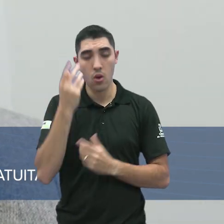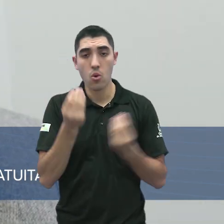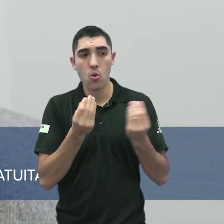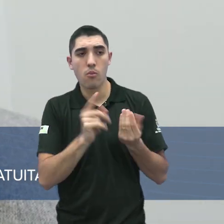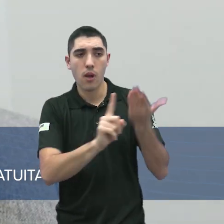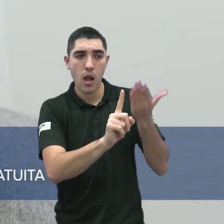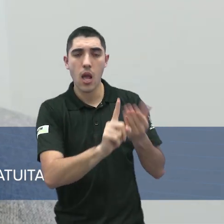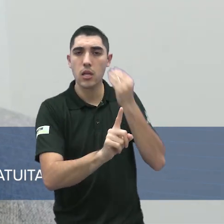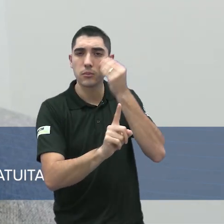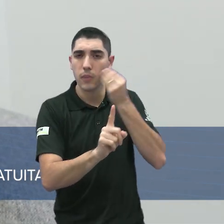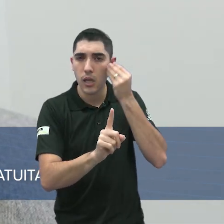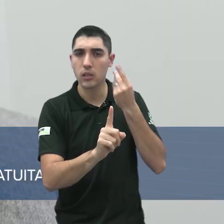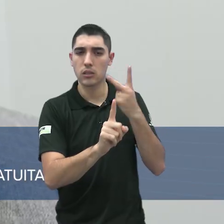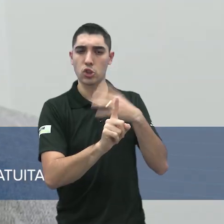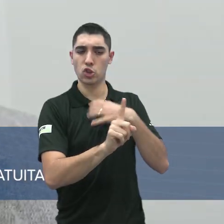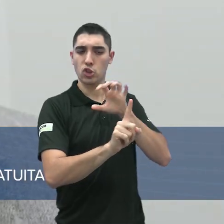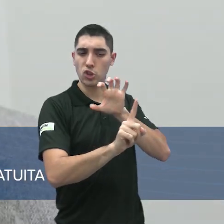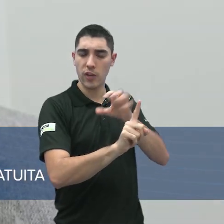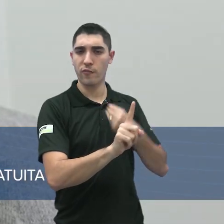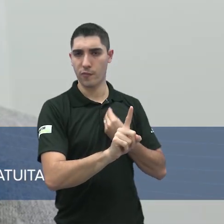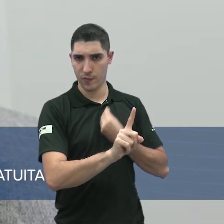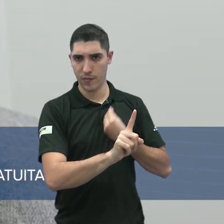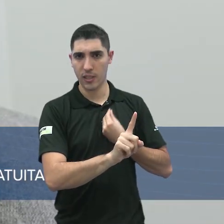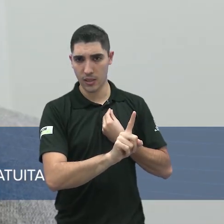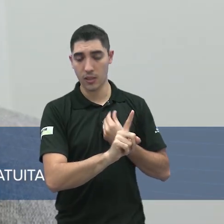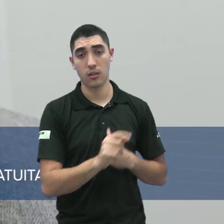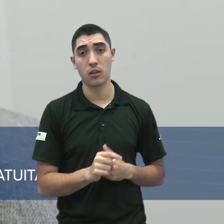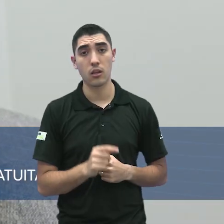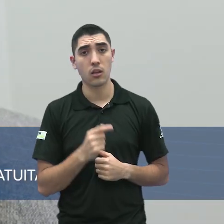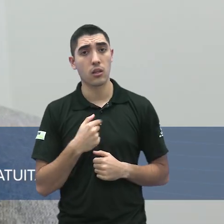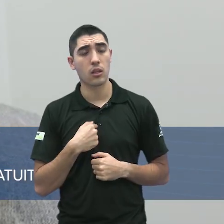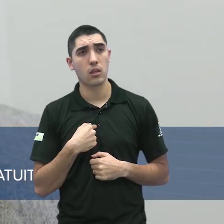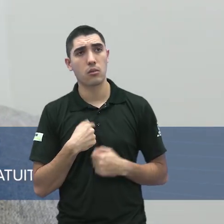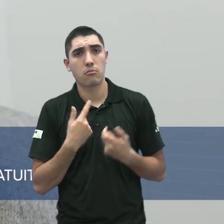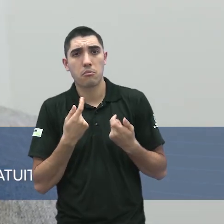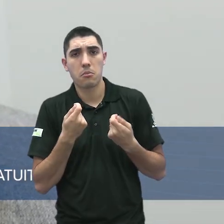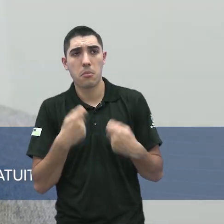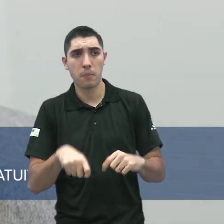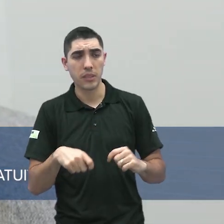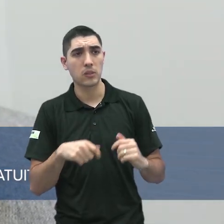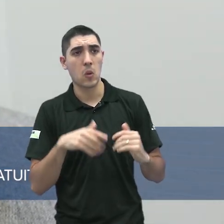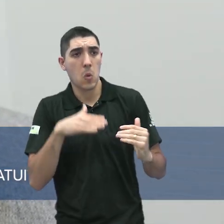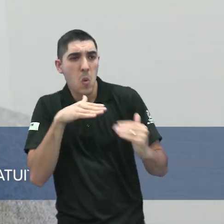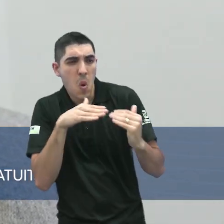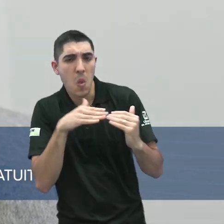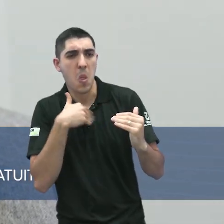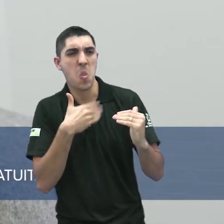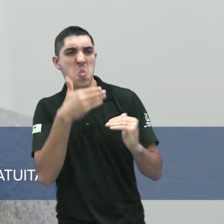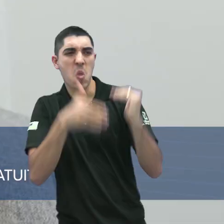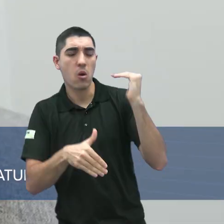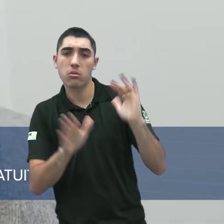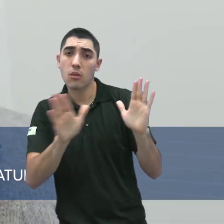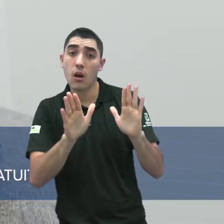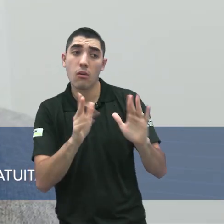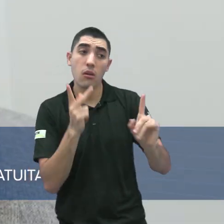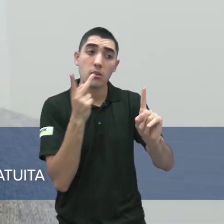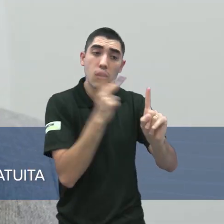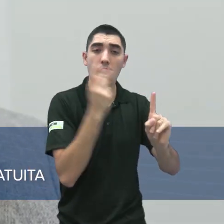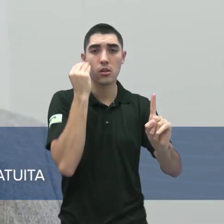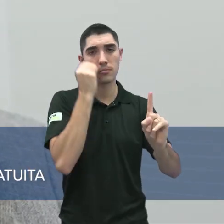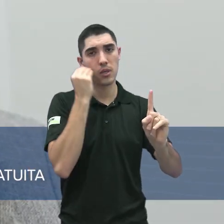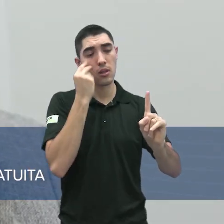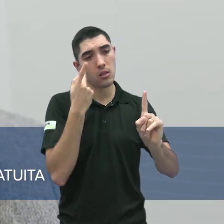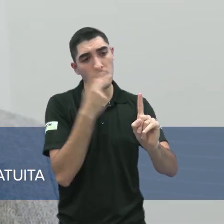que ela nos traz, né? E eu não preciso concordar ou discordar do que ela diz, essa é a vivência